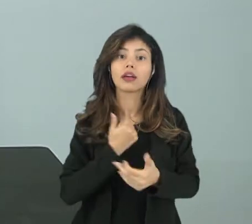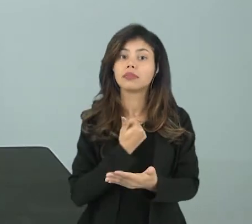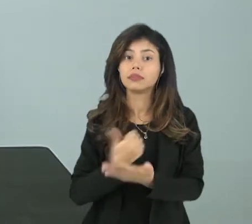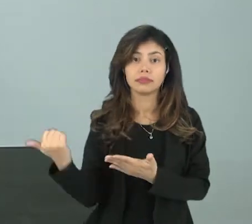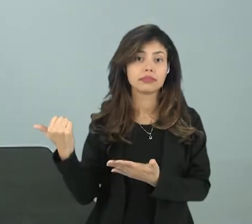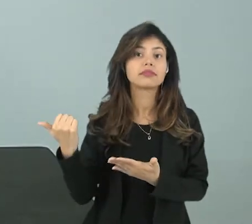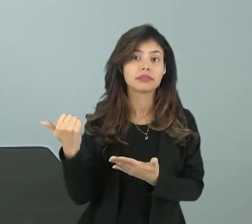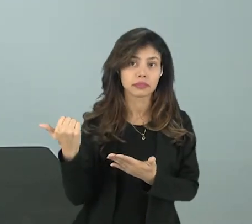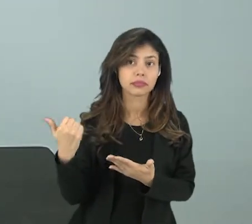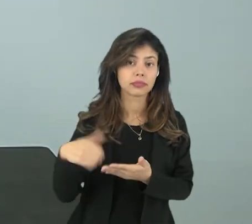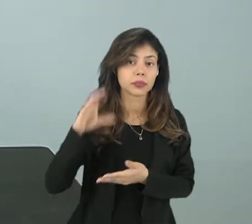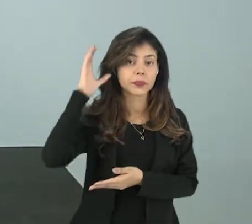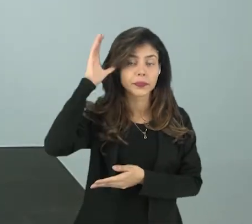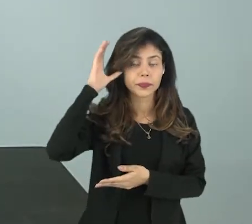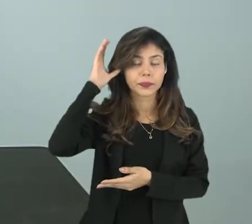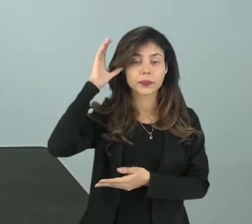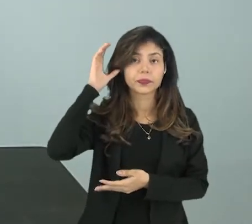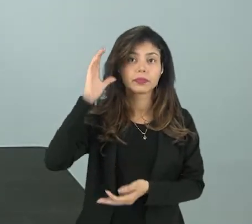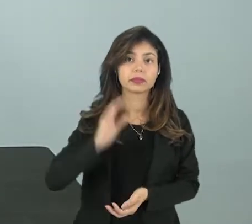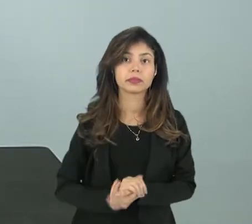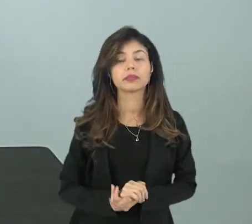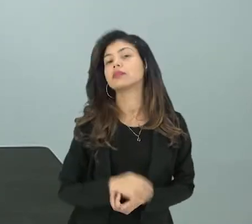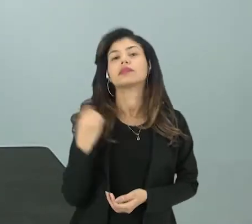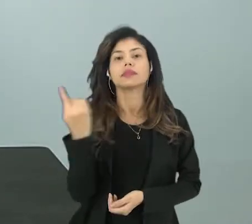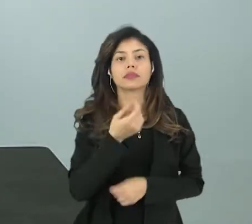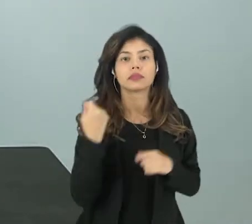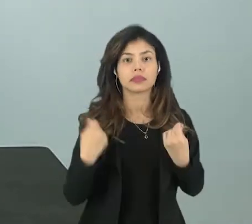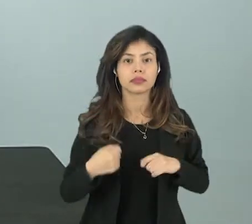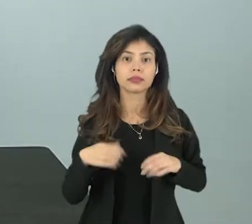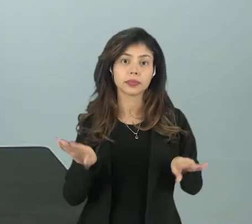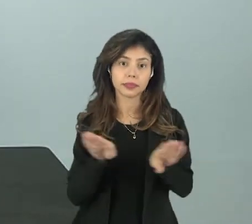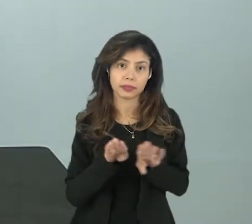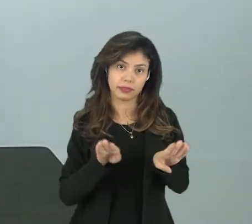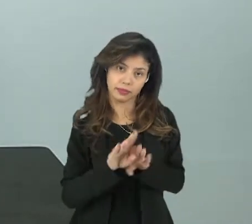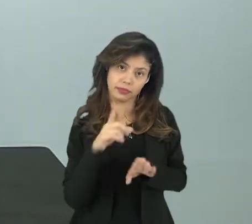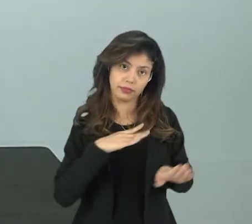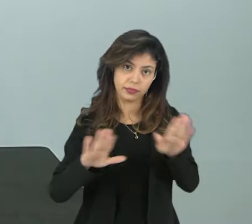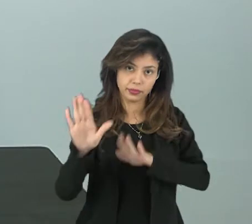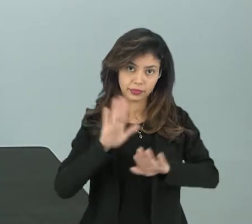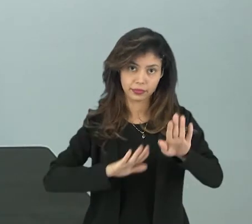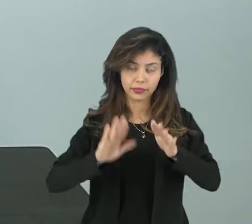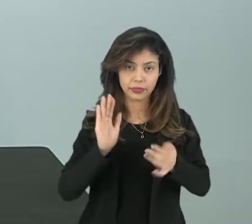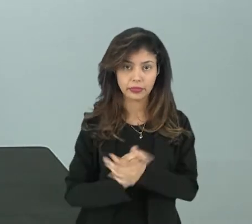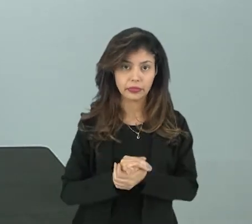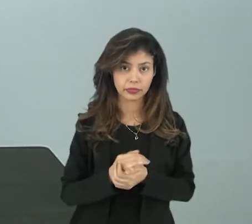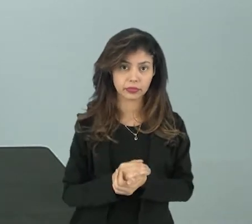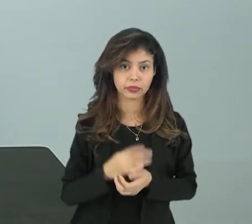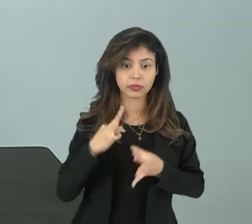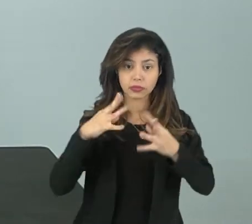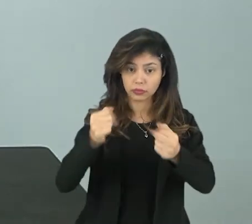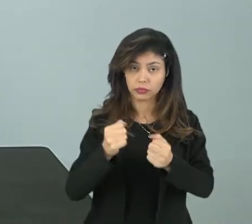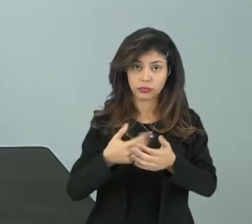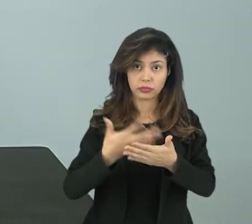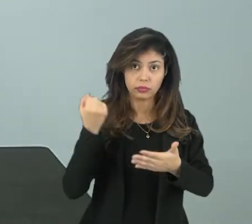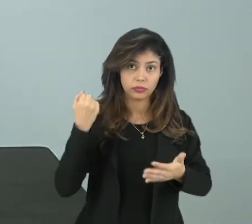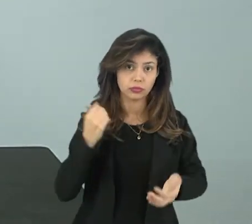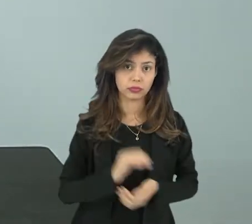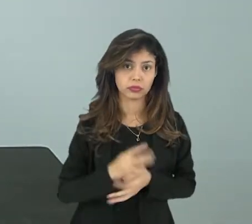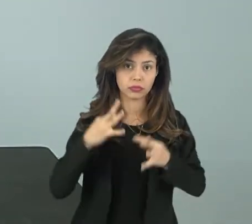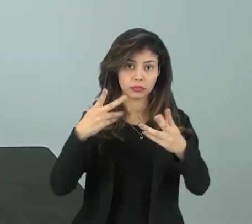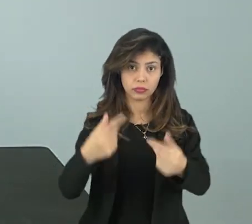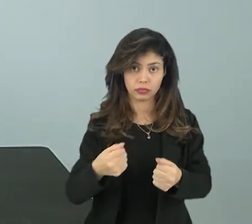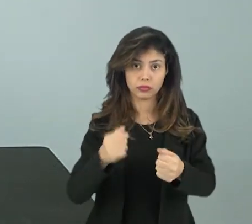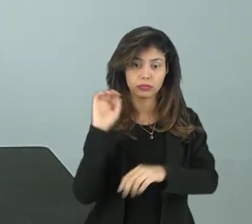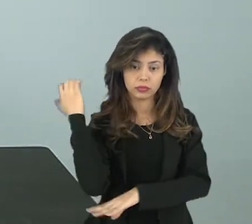de conscientização para que nós venhamos cuidar, Se eu tiro todas as plantas da beira